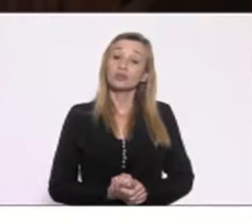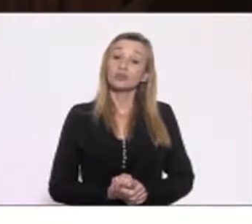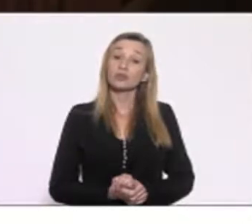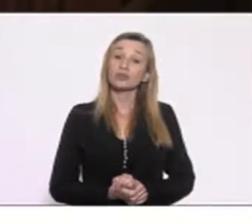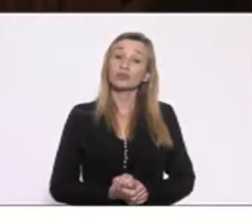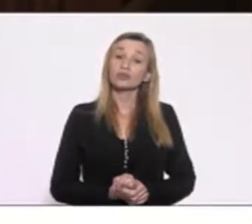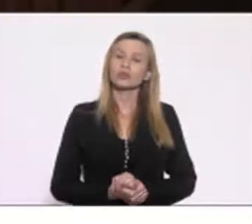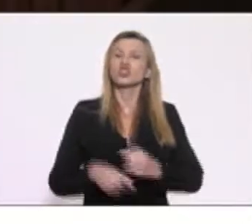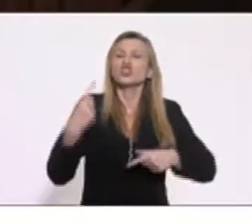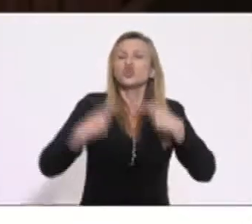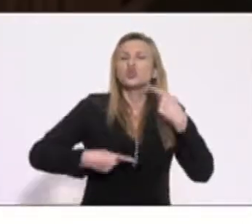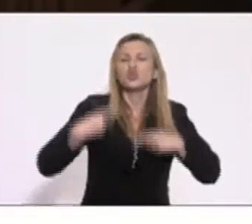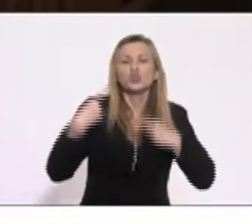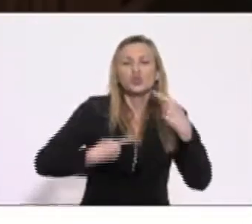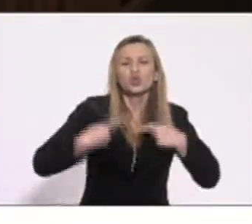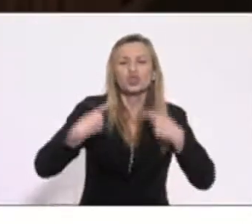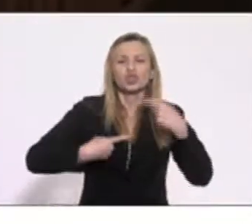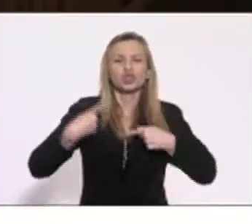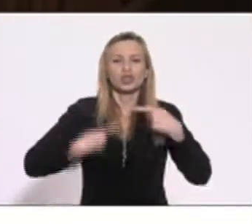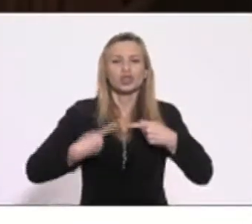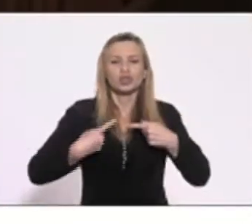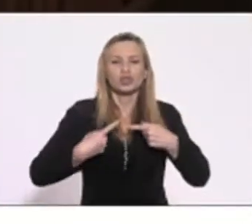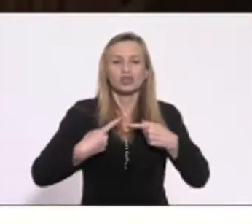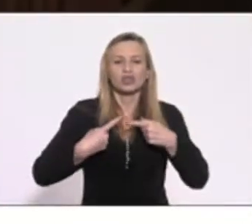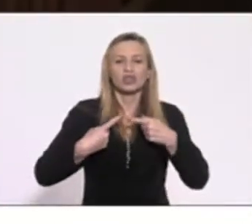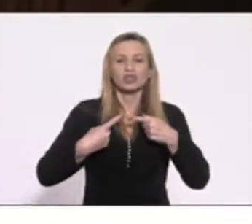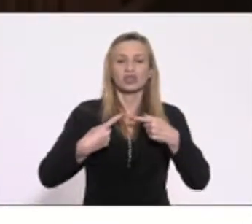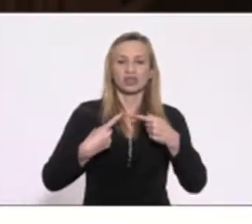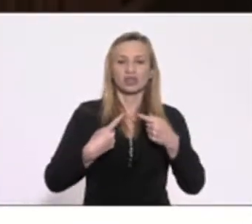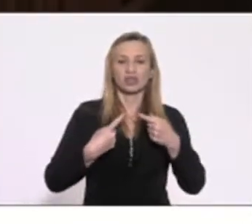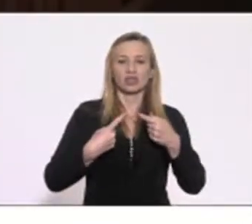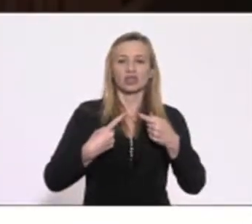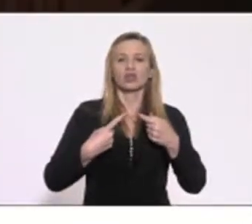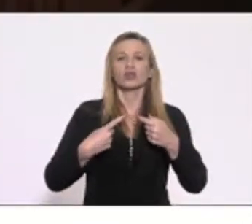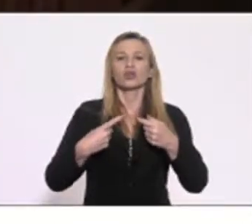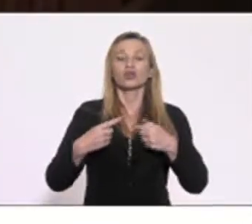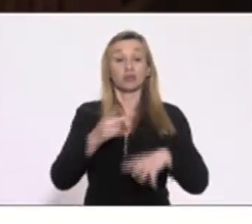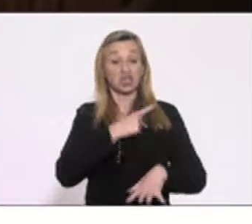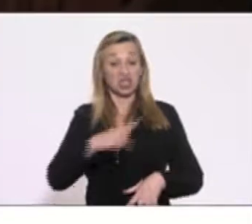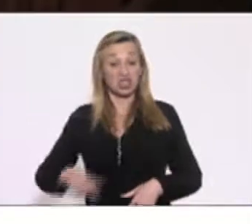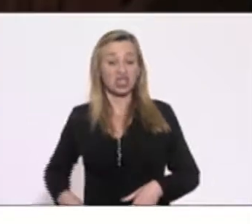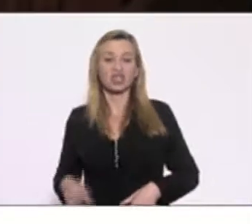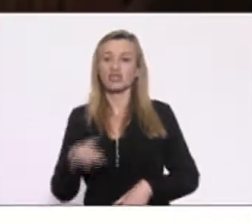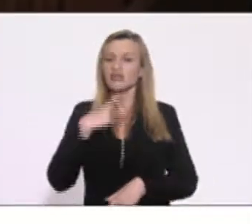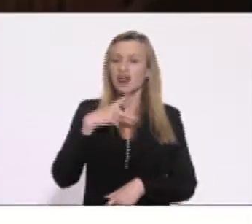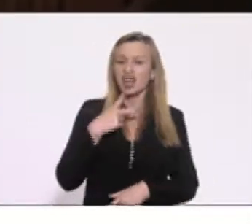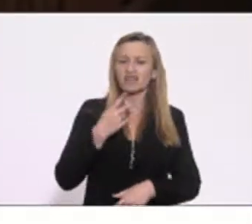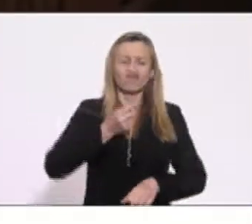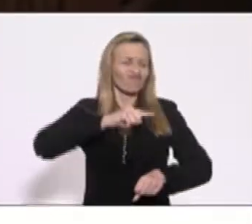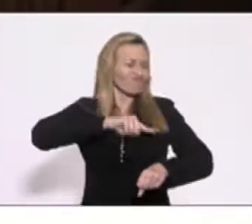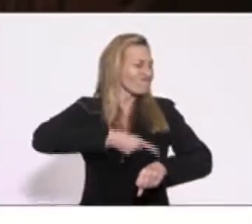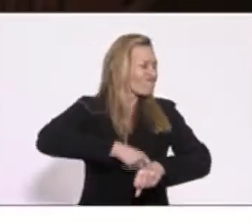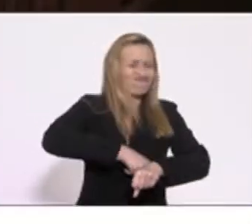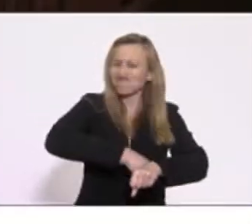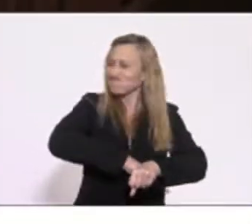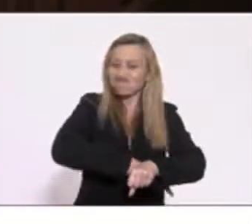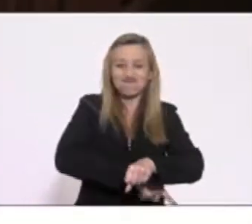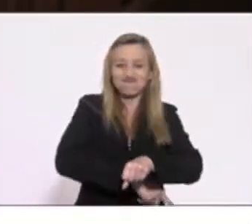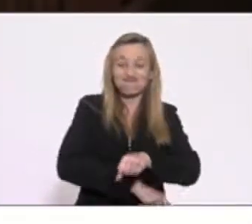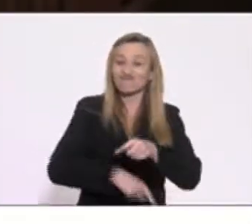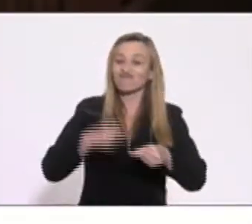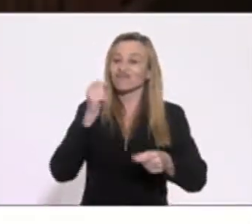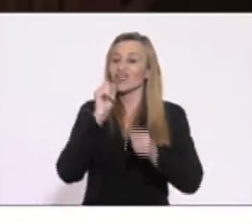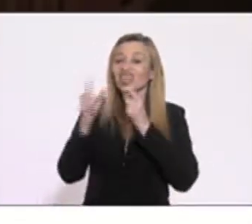Enquanto se discute as declarações do presidente, não se aprofunda as